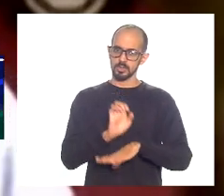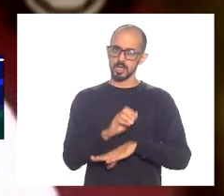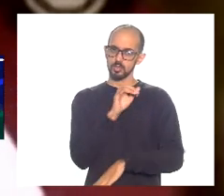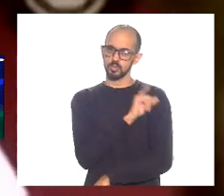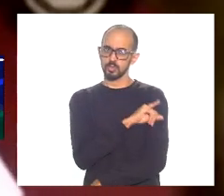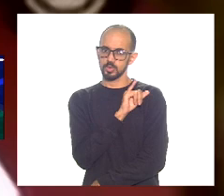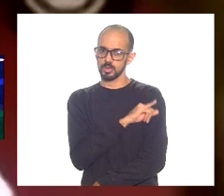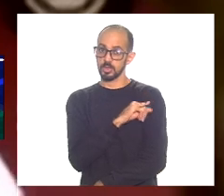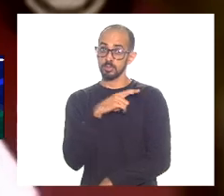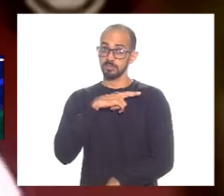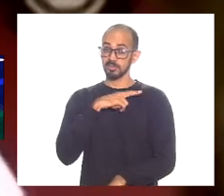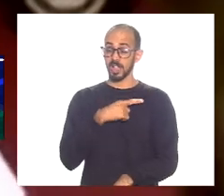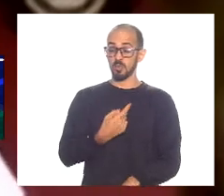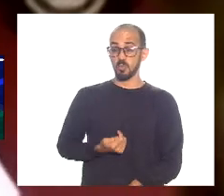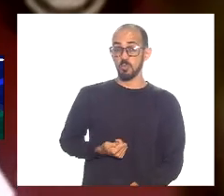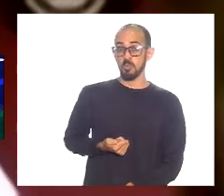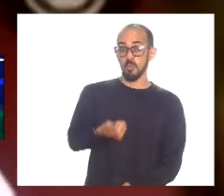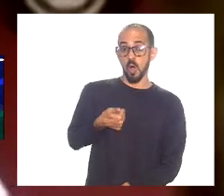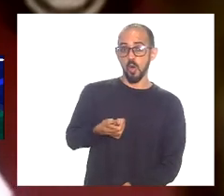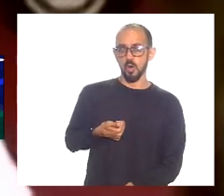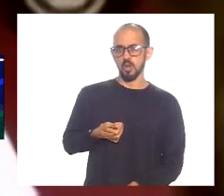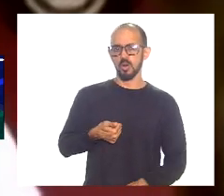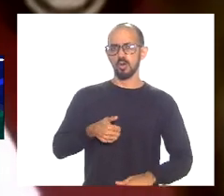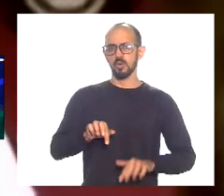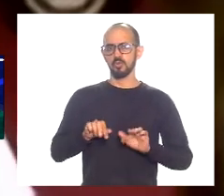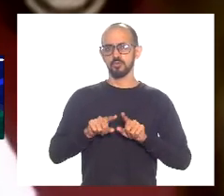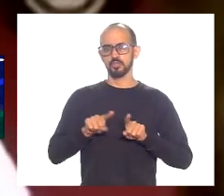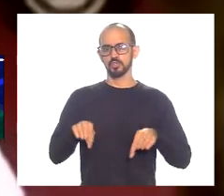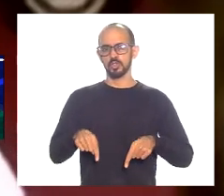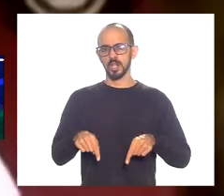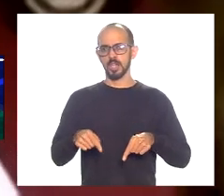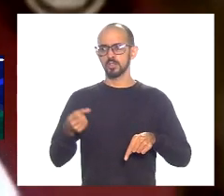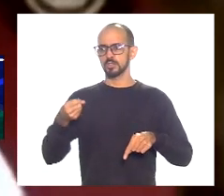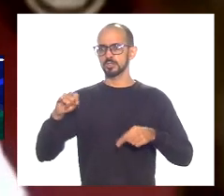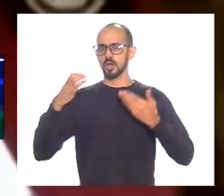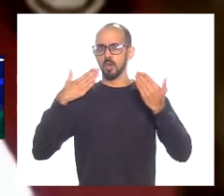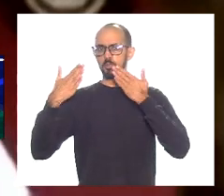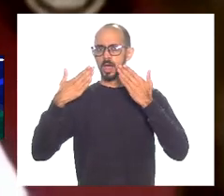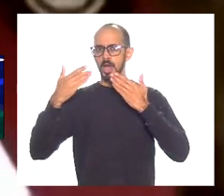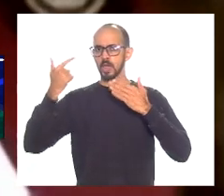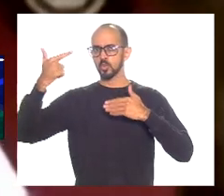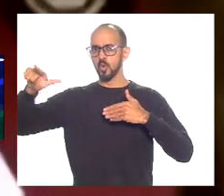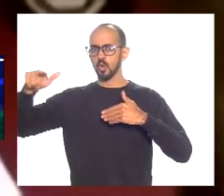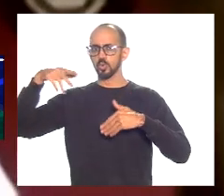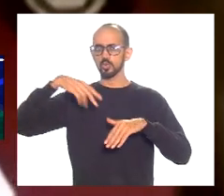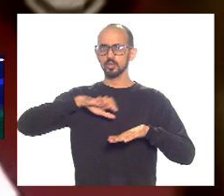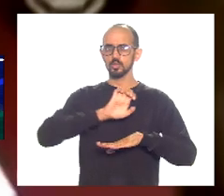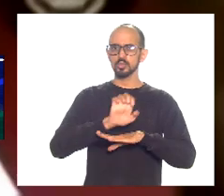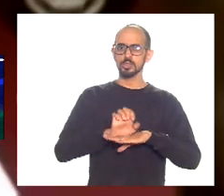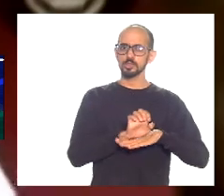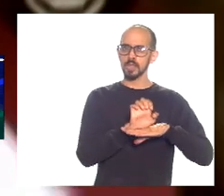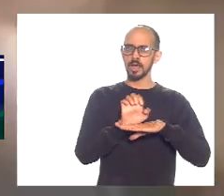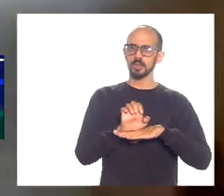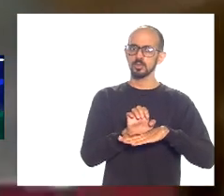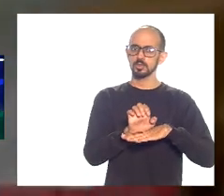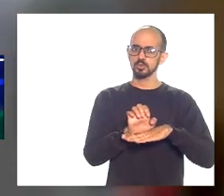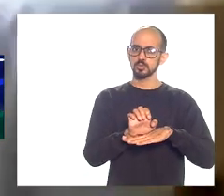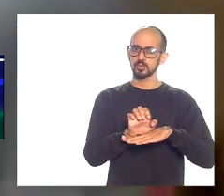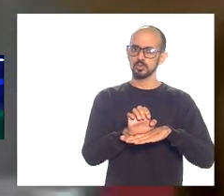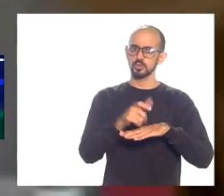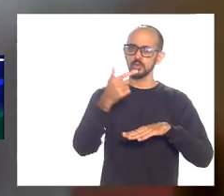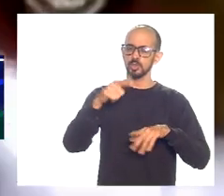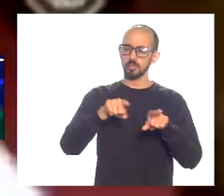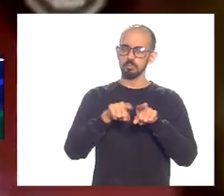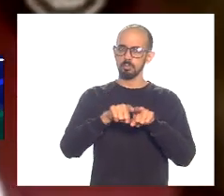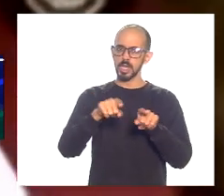ele tem pouquíssimos funcionários em relação a outros estados, em relação a outros órgãos de